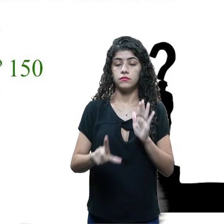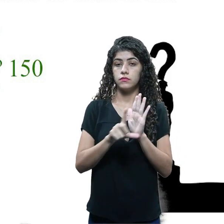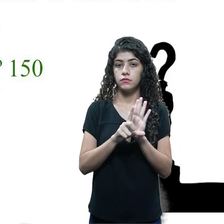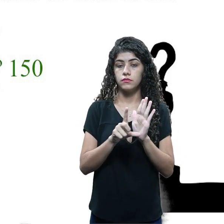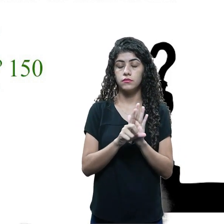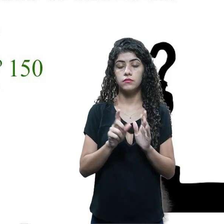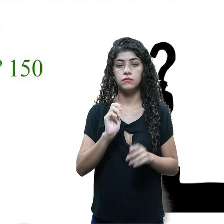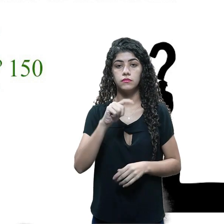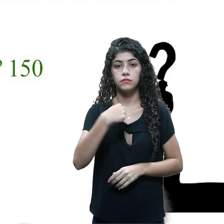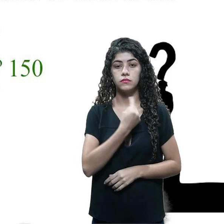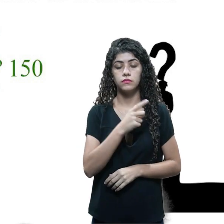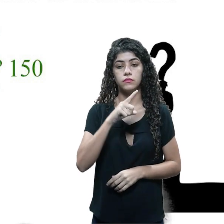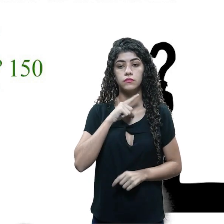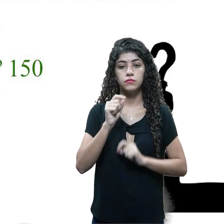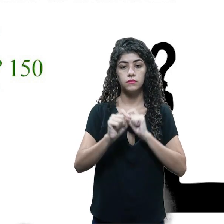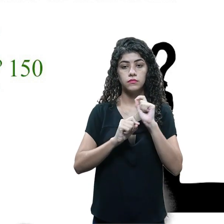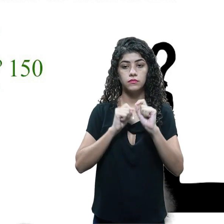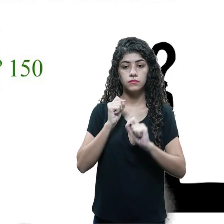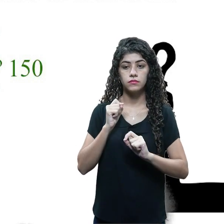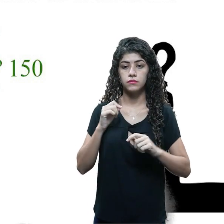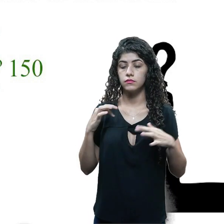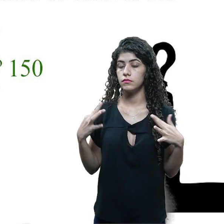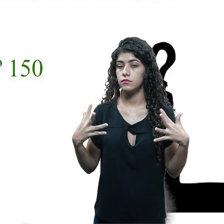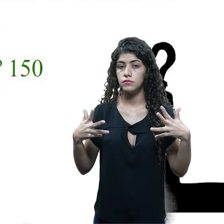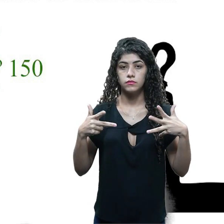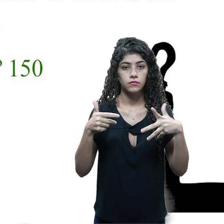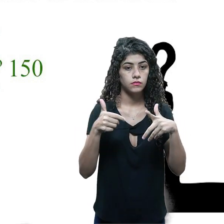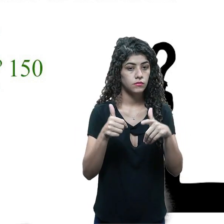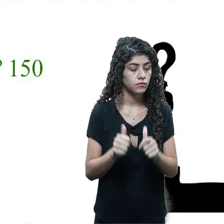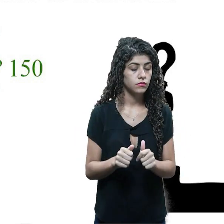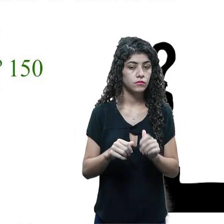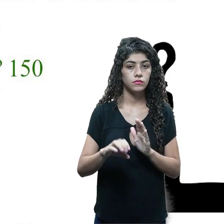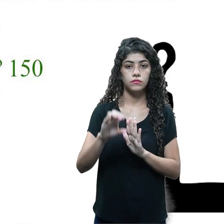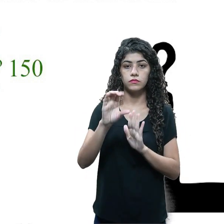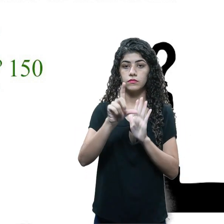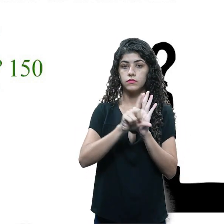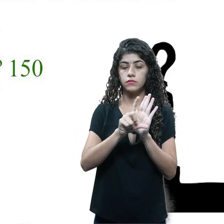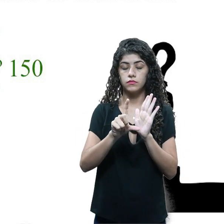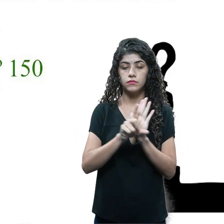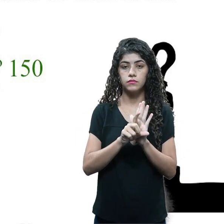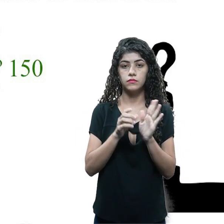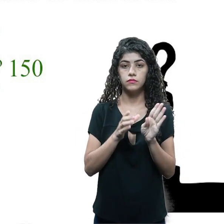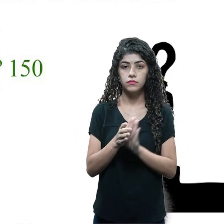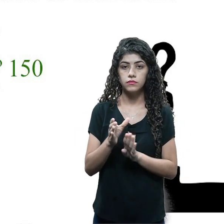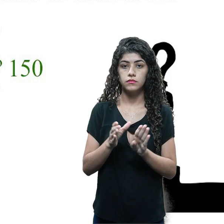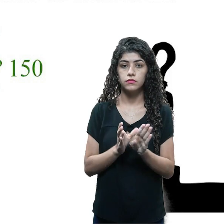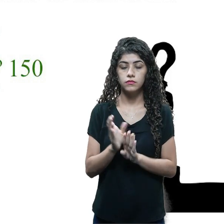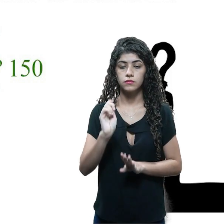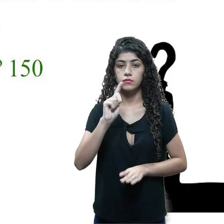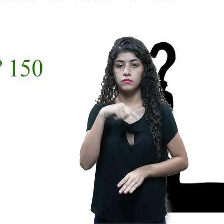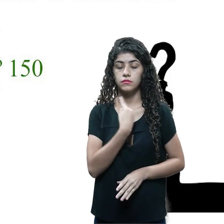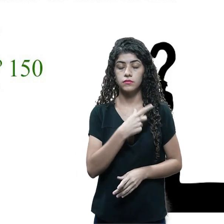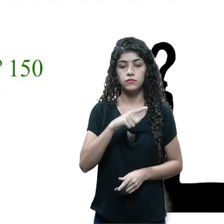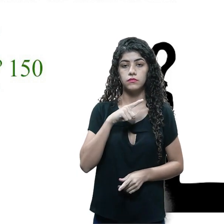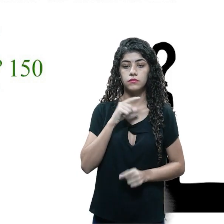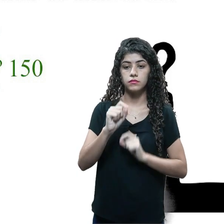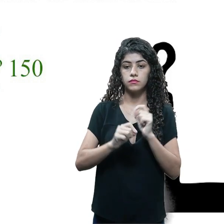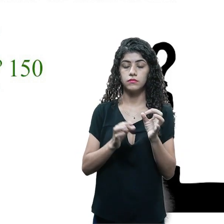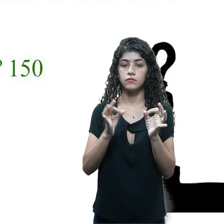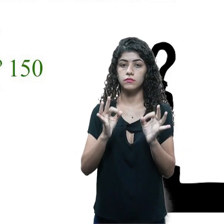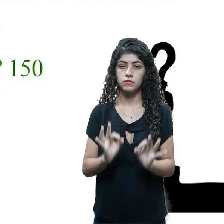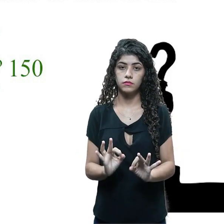três normativas, a gente vai ter todos os parâmetros legais e orientações para a gente